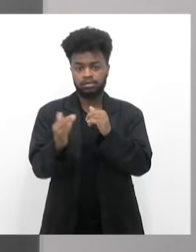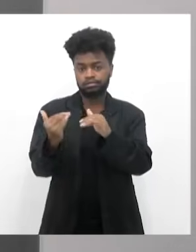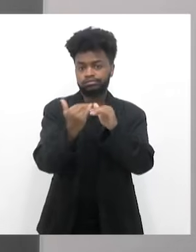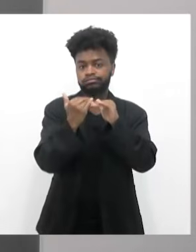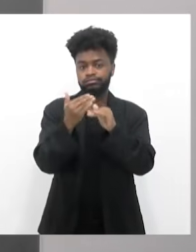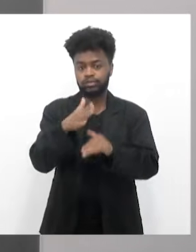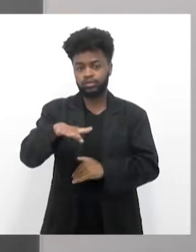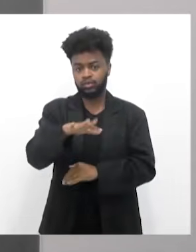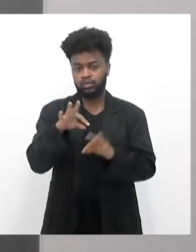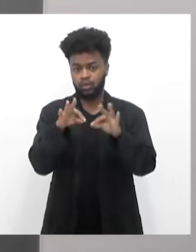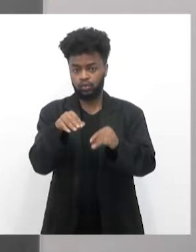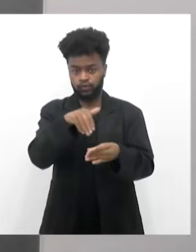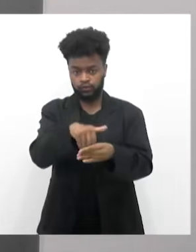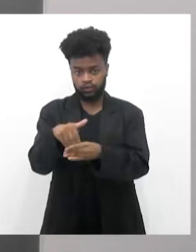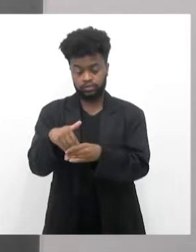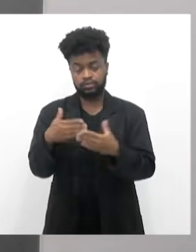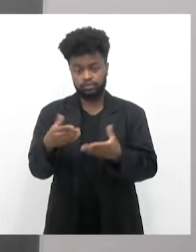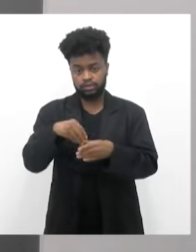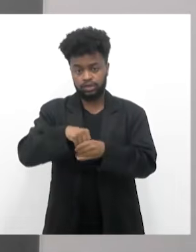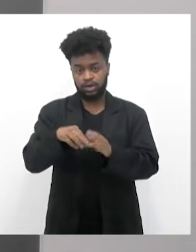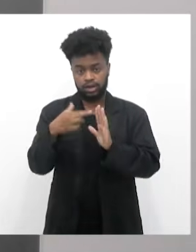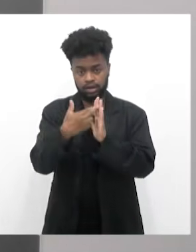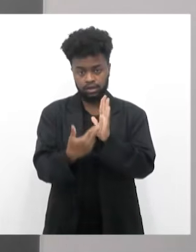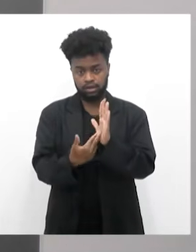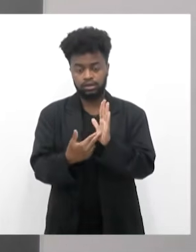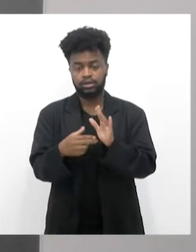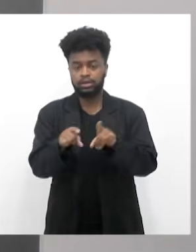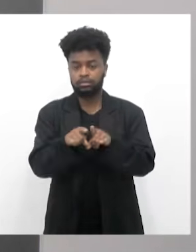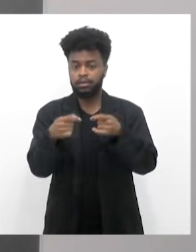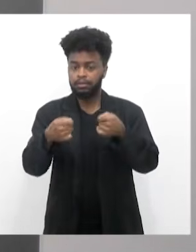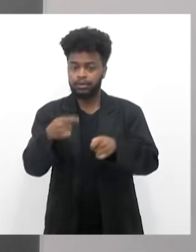pleito. Dentre essas regras, a gente tem